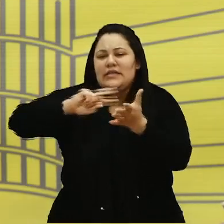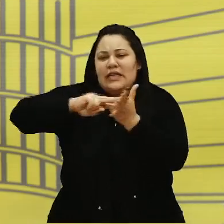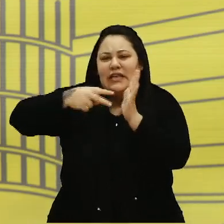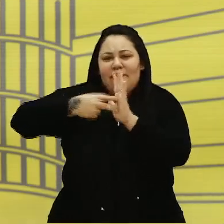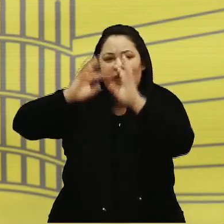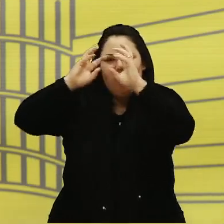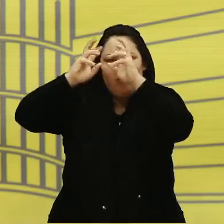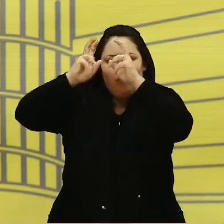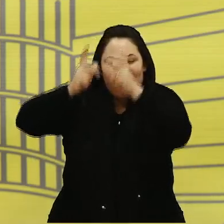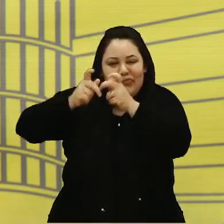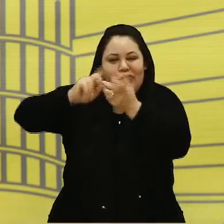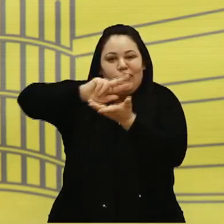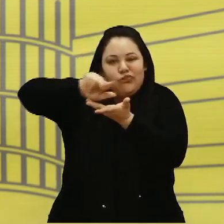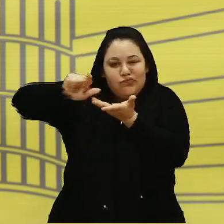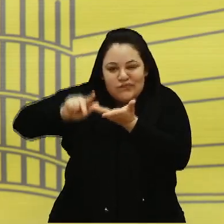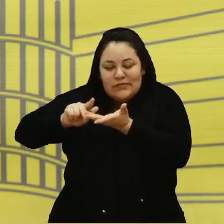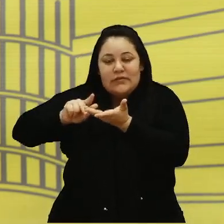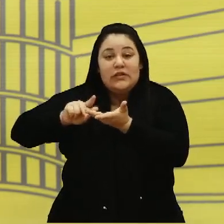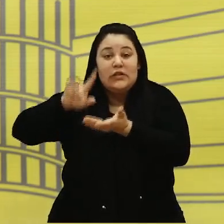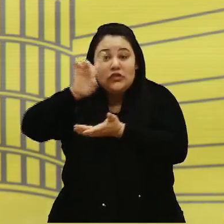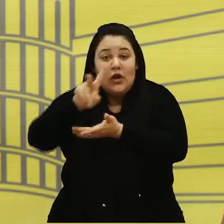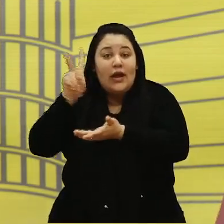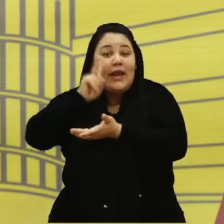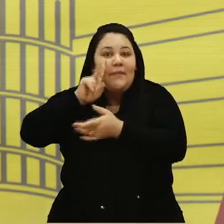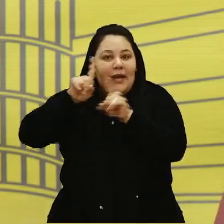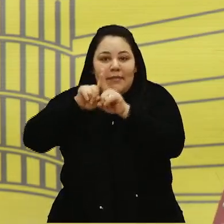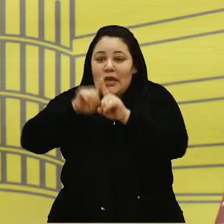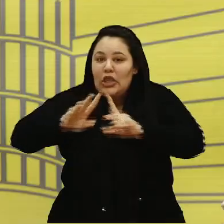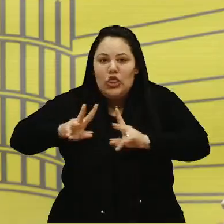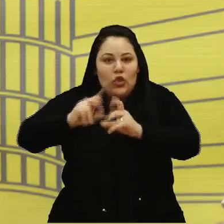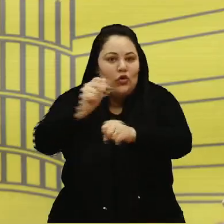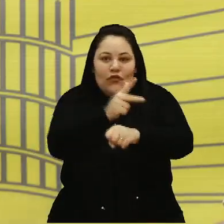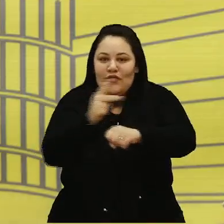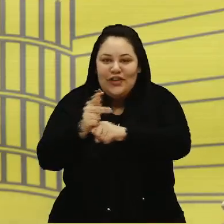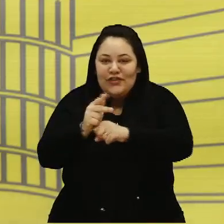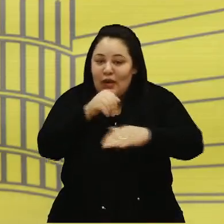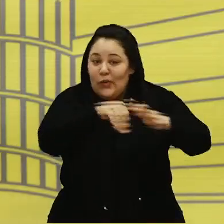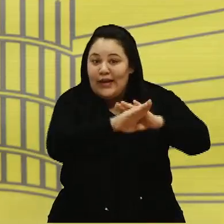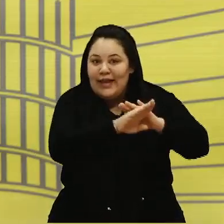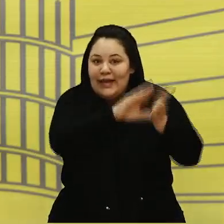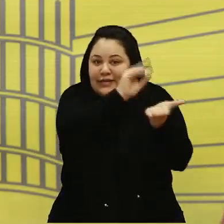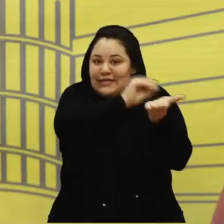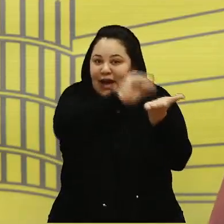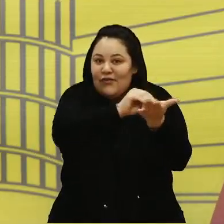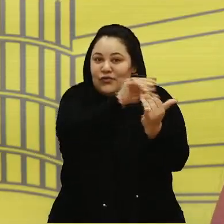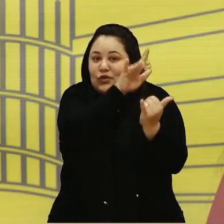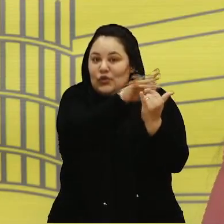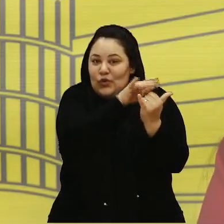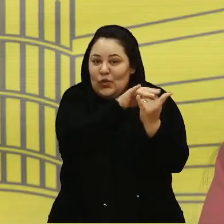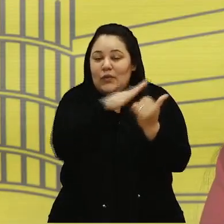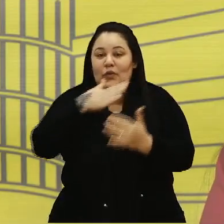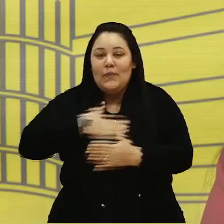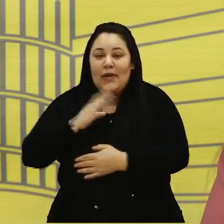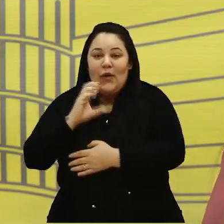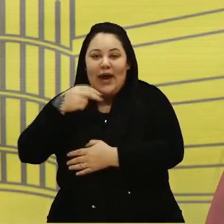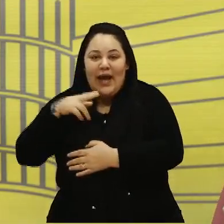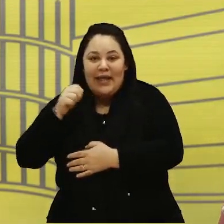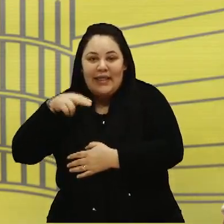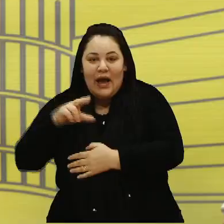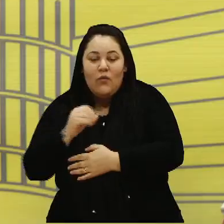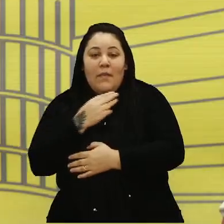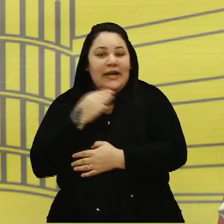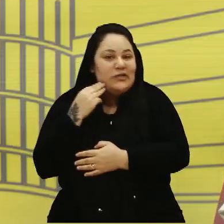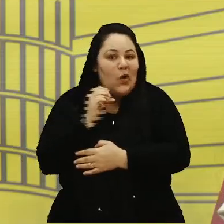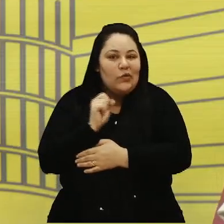só lembrar que todos esses vídeos eles estão à disposição no YouTube da TV Câmara Caxias, no meu YouTube, no meu canal Marisol